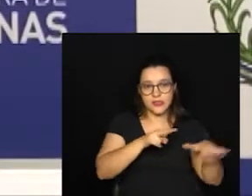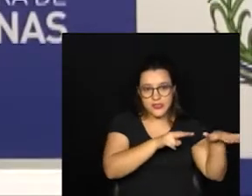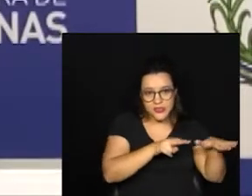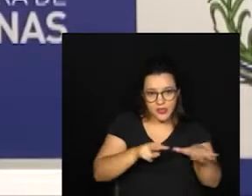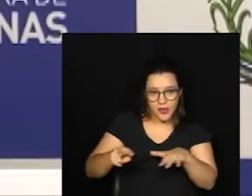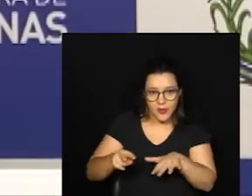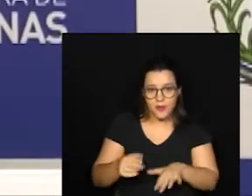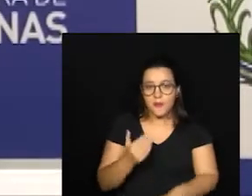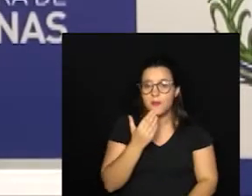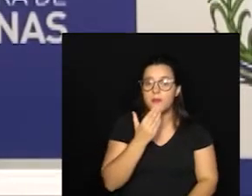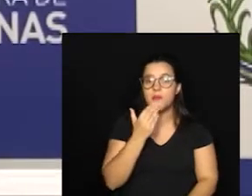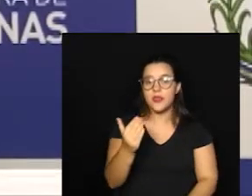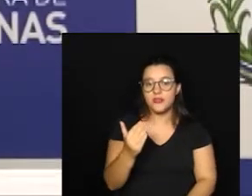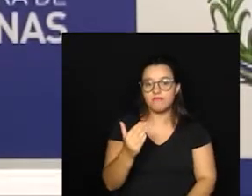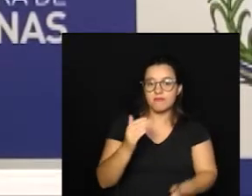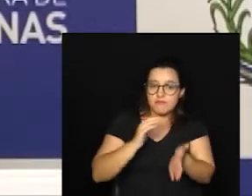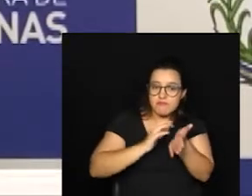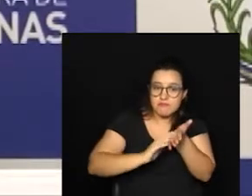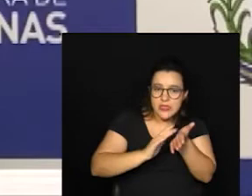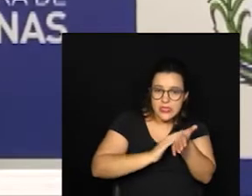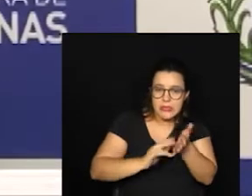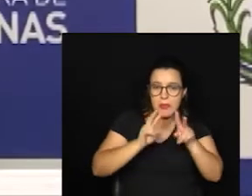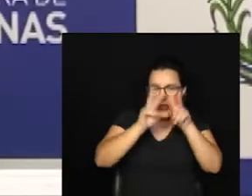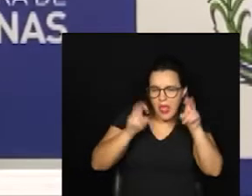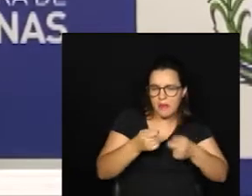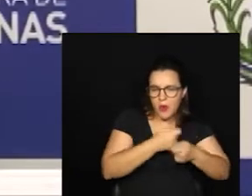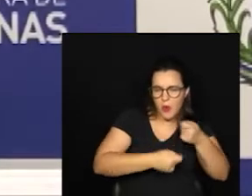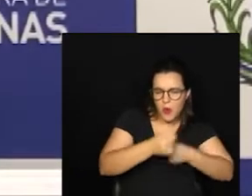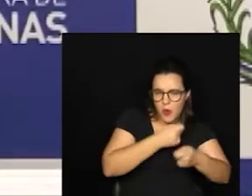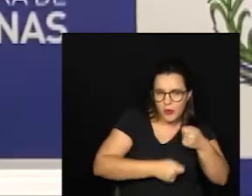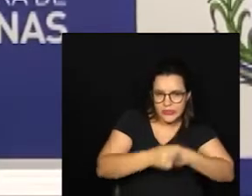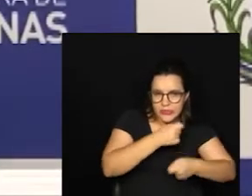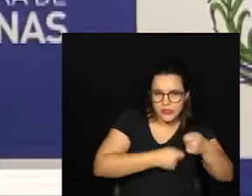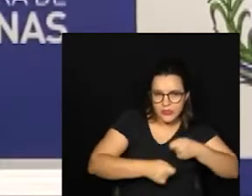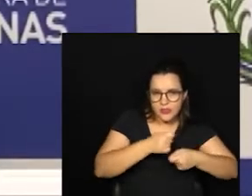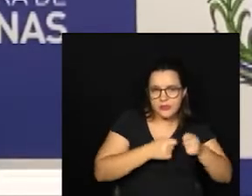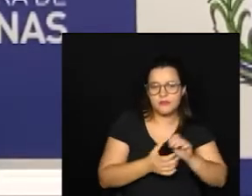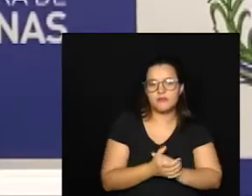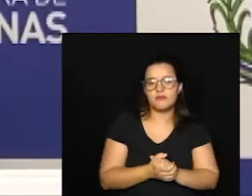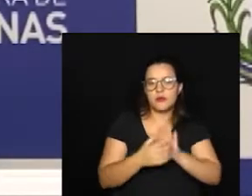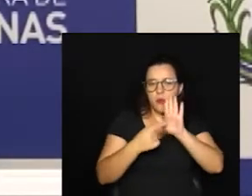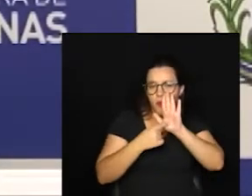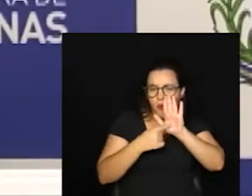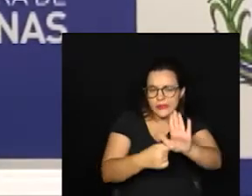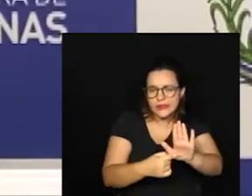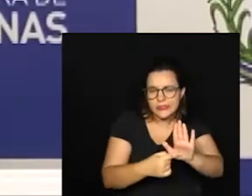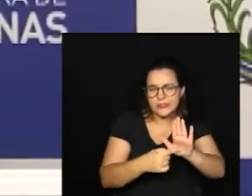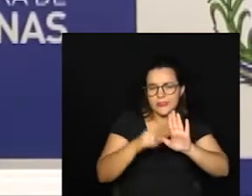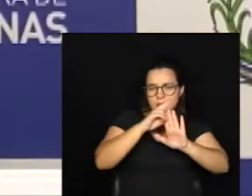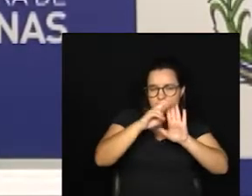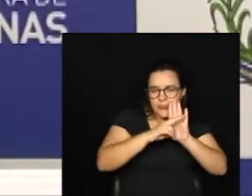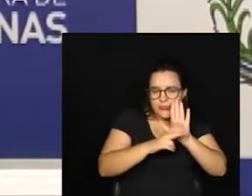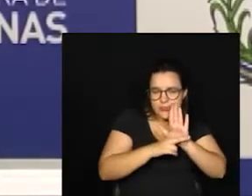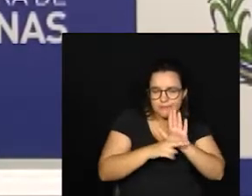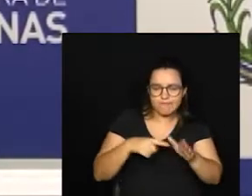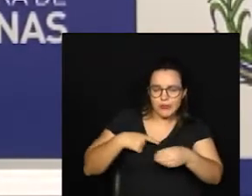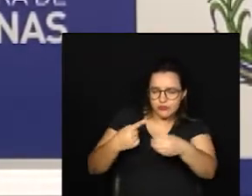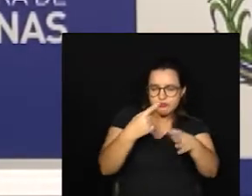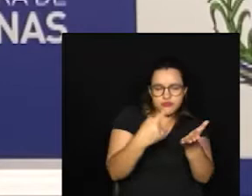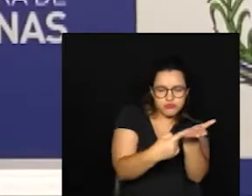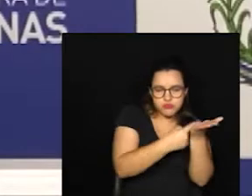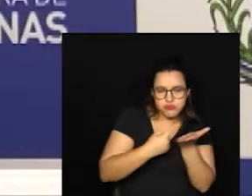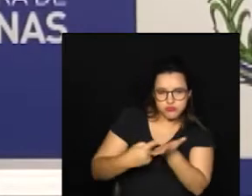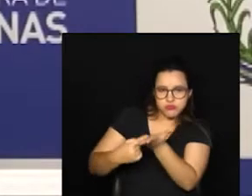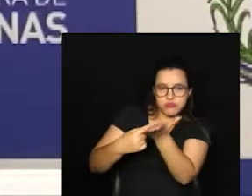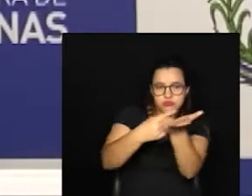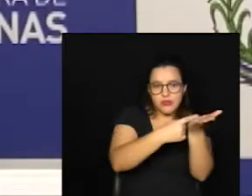nossa Secretaria de Desenvolvimento Econômico acertar todos os ponteiros aí com os setores, e se